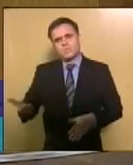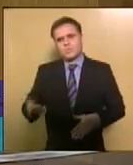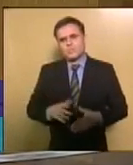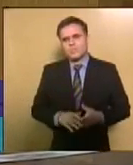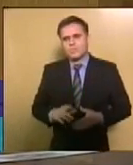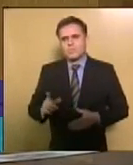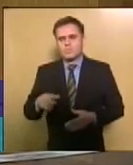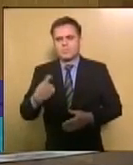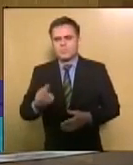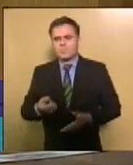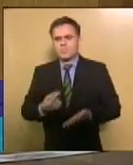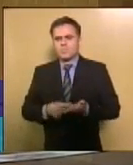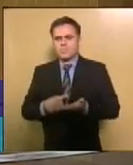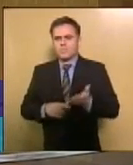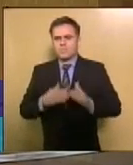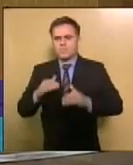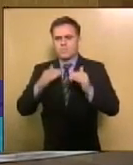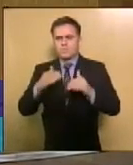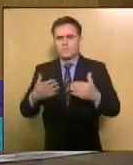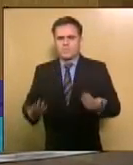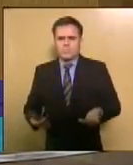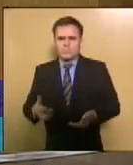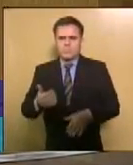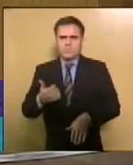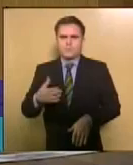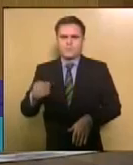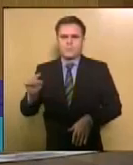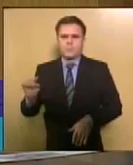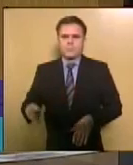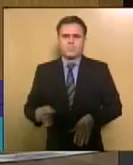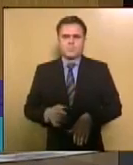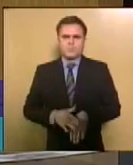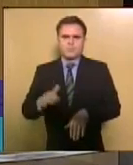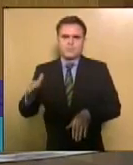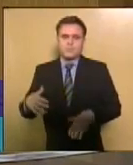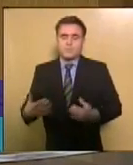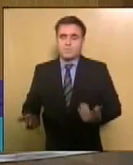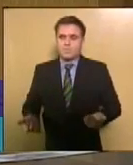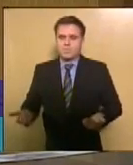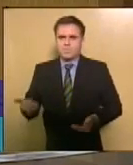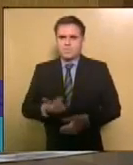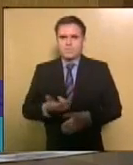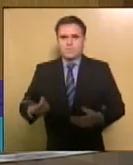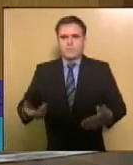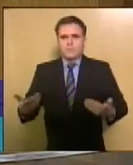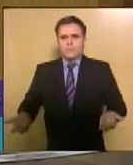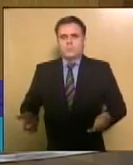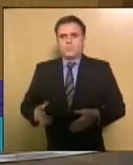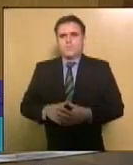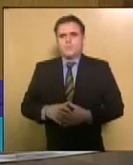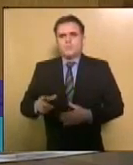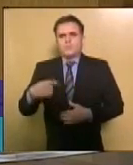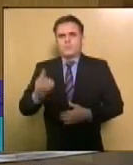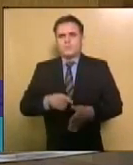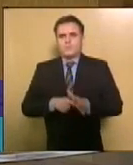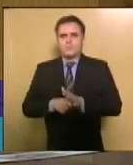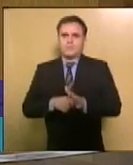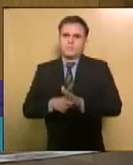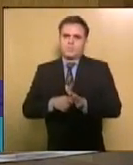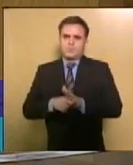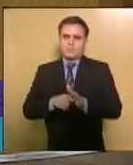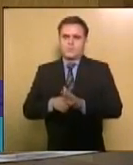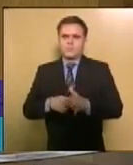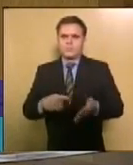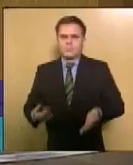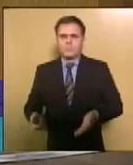gente desenvolve esse indicador para municípios com mais 5000 habitantes e para todas as unidades da Federação quando a gente olha os dados pro país a gente Verifica que